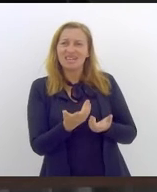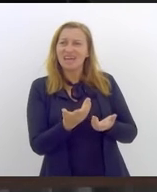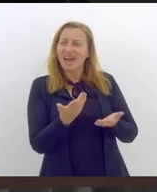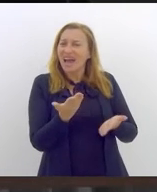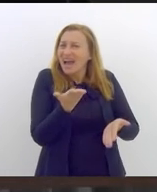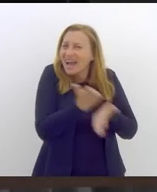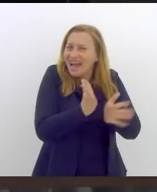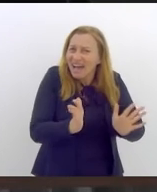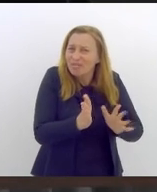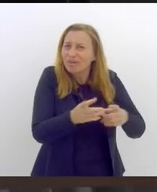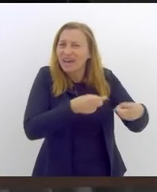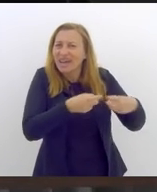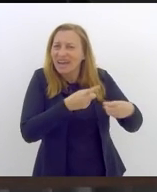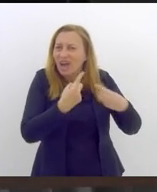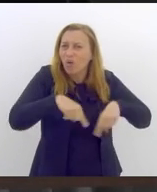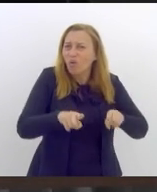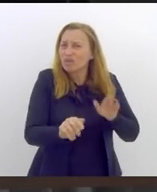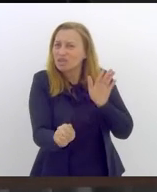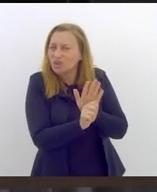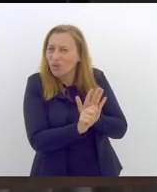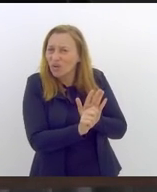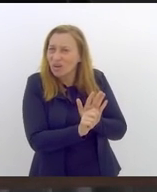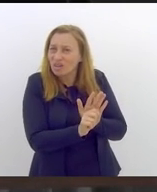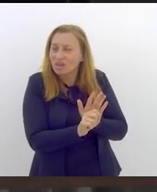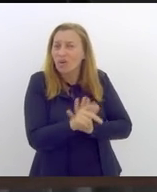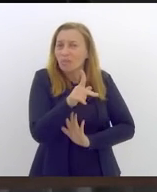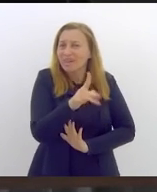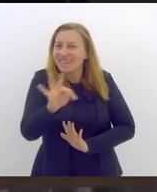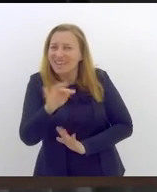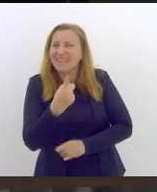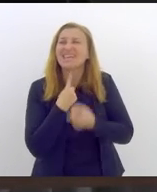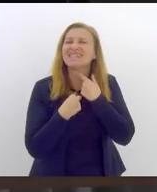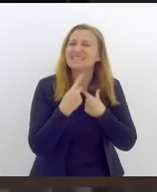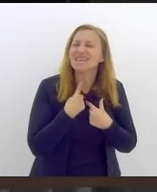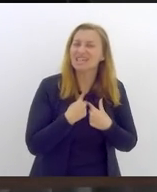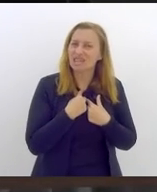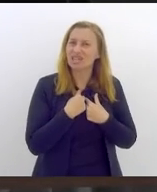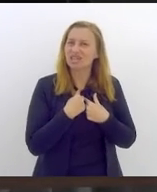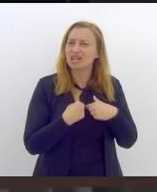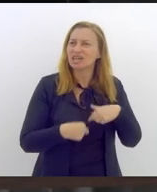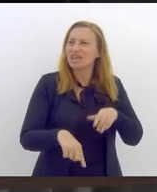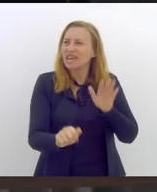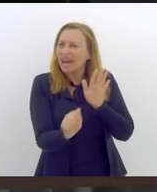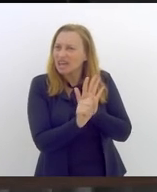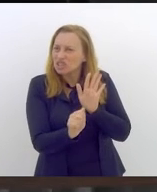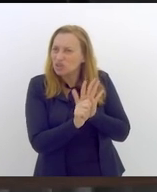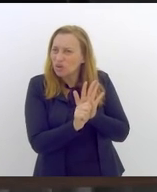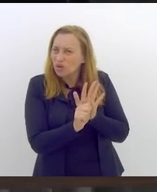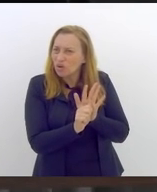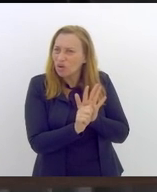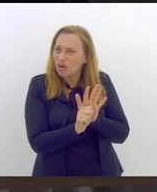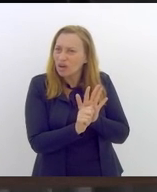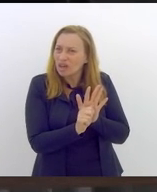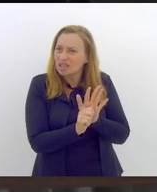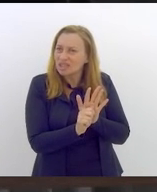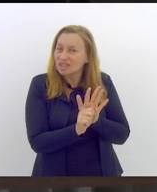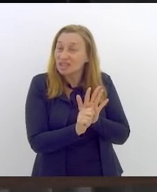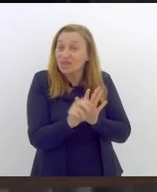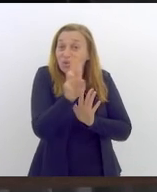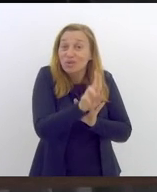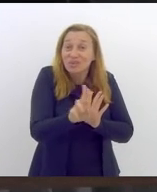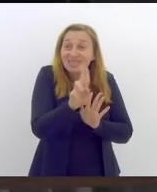tem a fim o PT deseja que as drogas sejam descriminalizadas